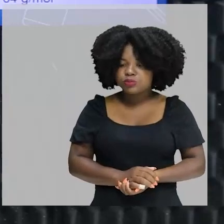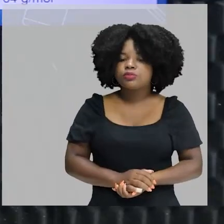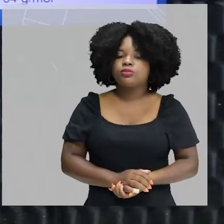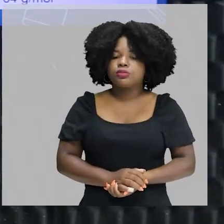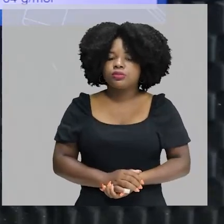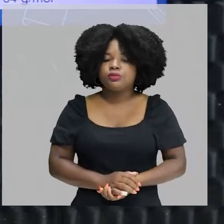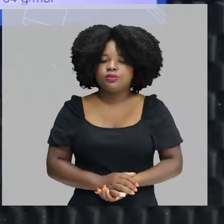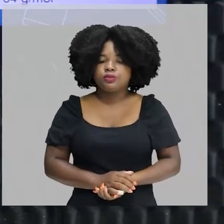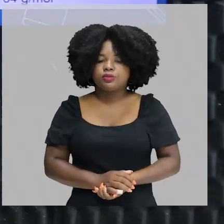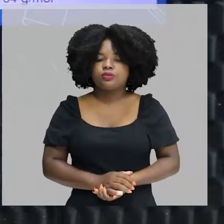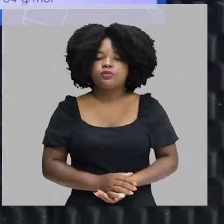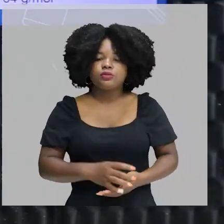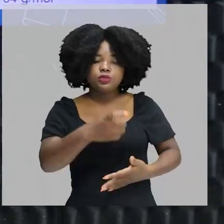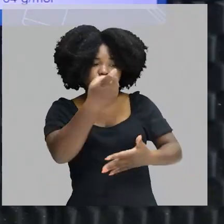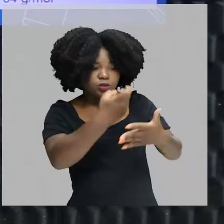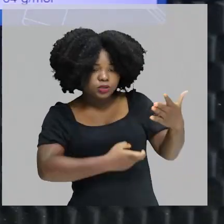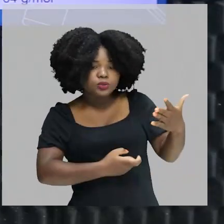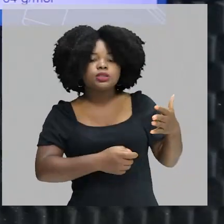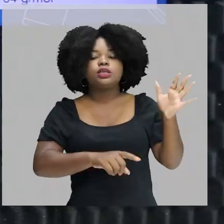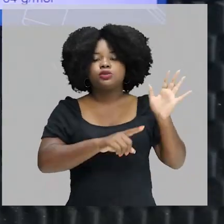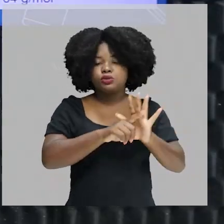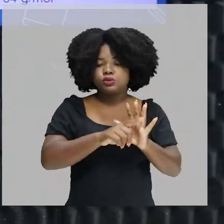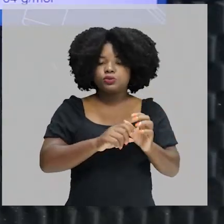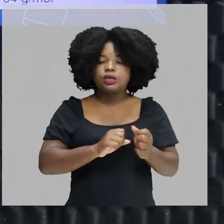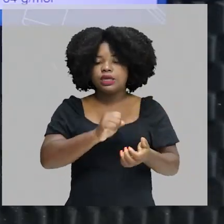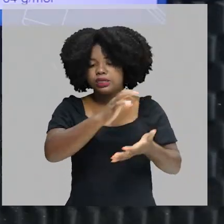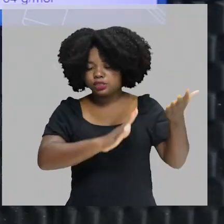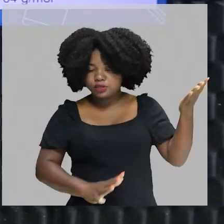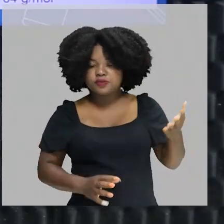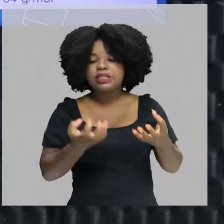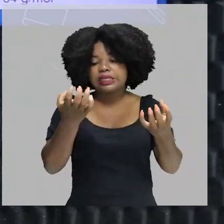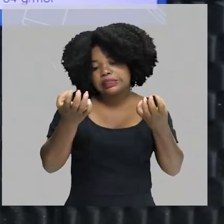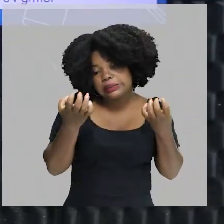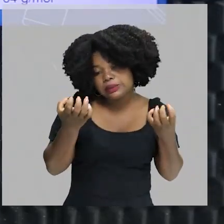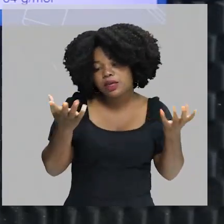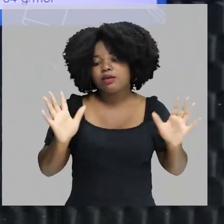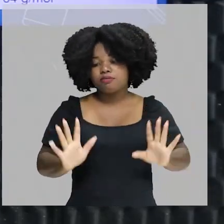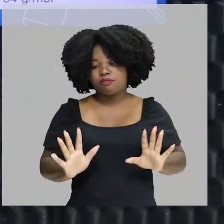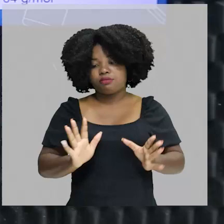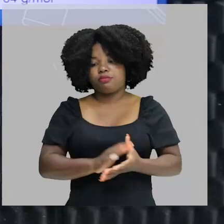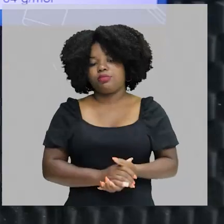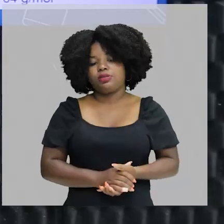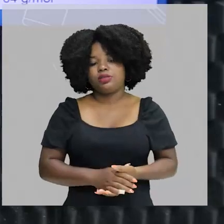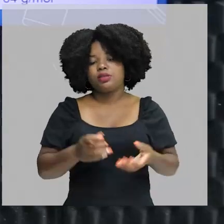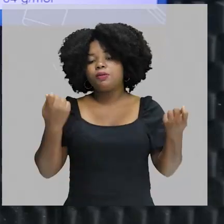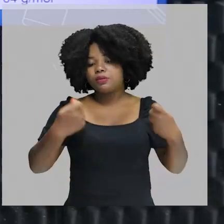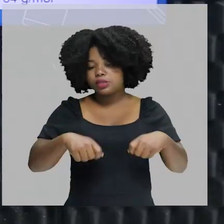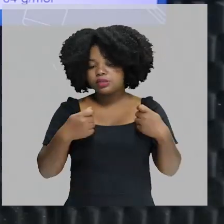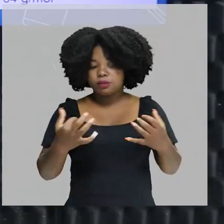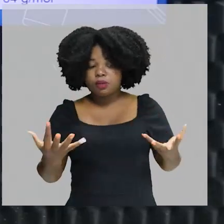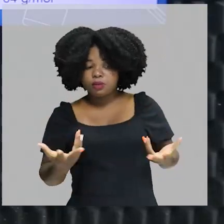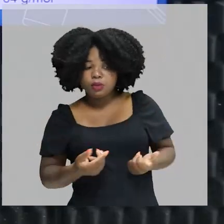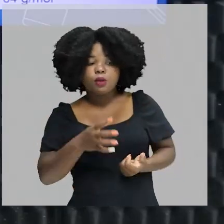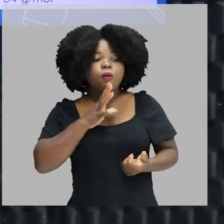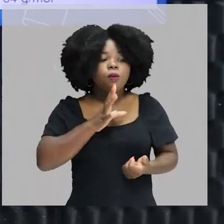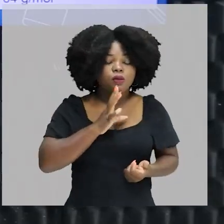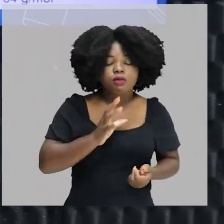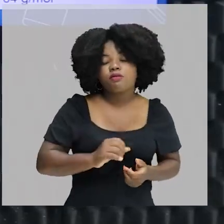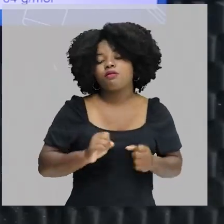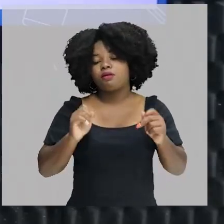o autor da questão quer que você determine. Então, nós precisamos dessa habilidade,